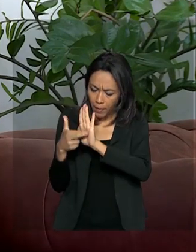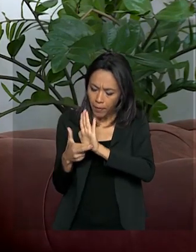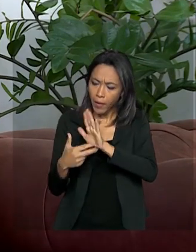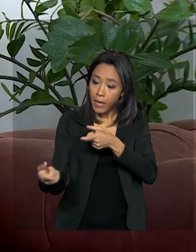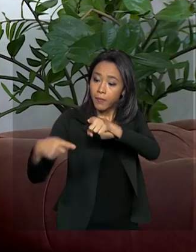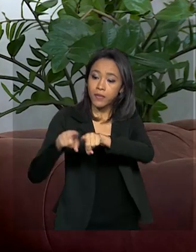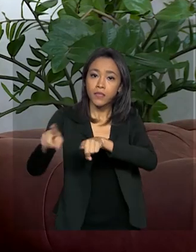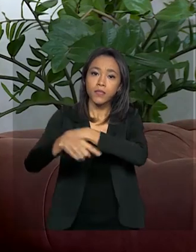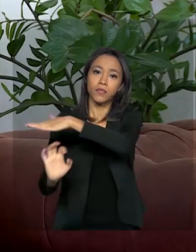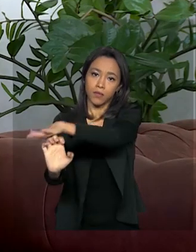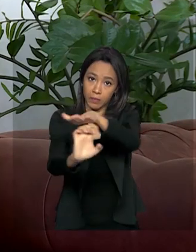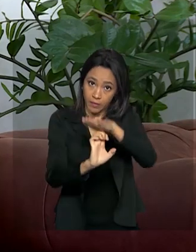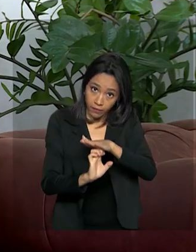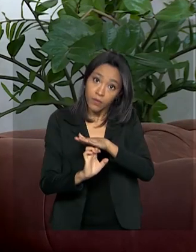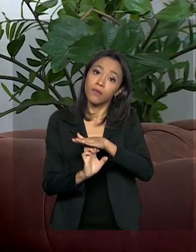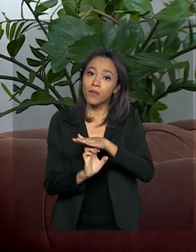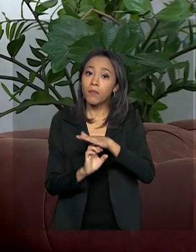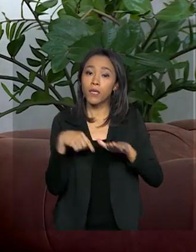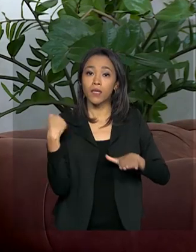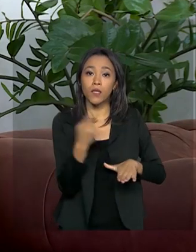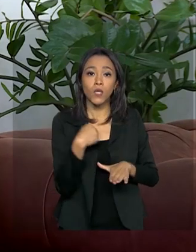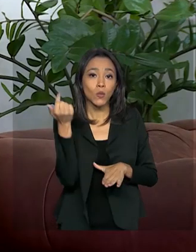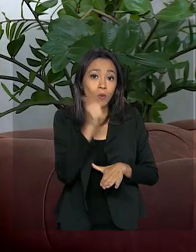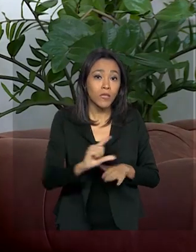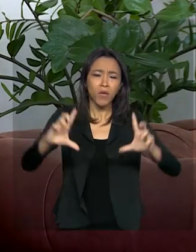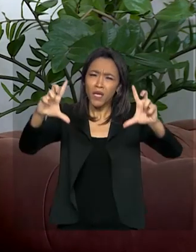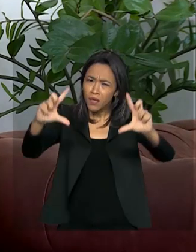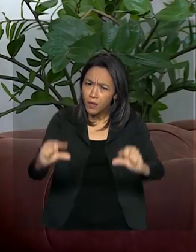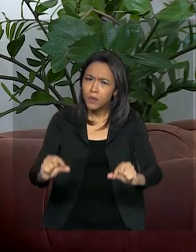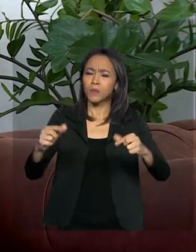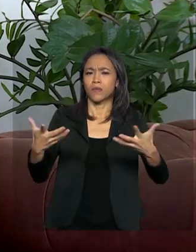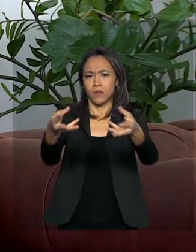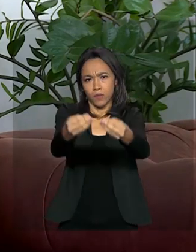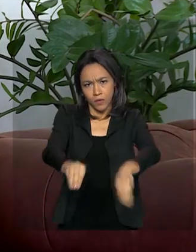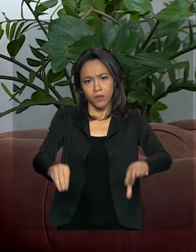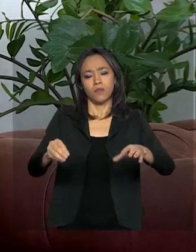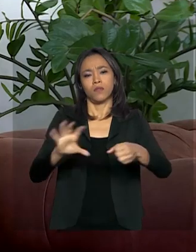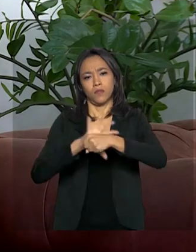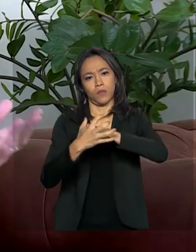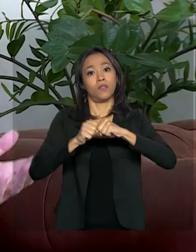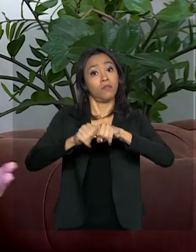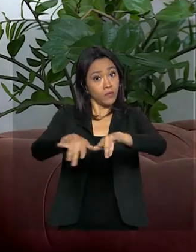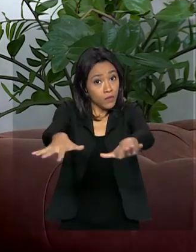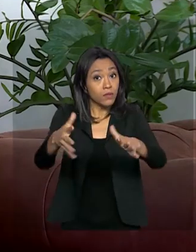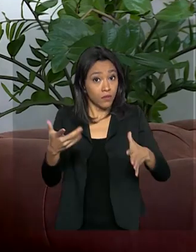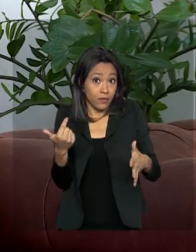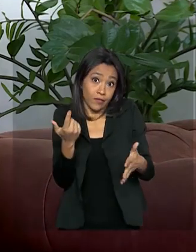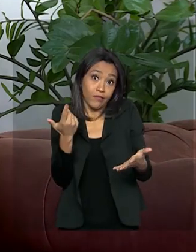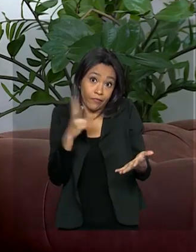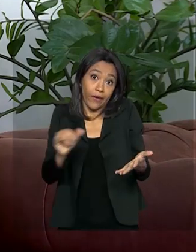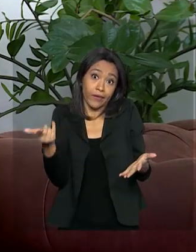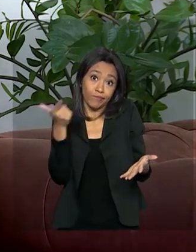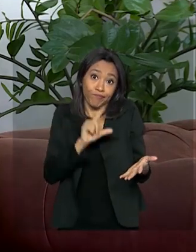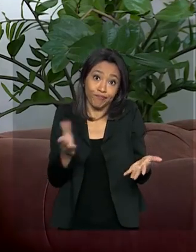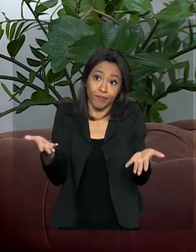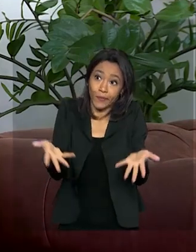iniciativa privada para que nós possamos minimizar os efeitos do coronavírus que a gente tá vendo tá chegando